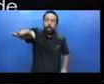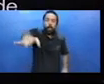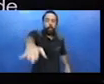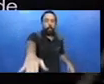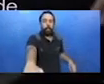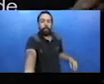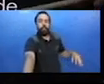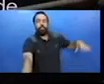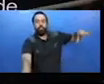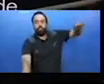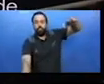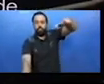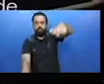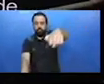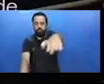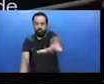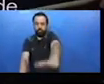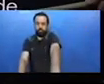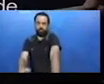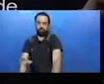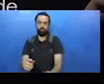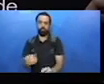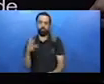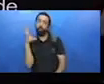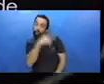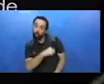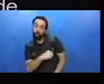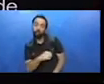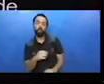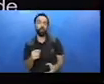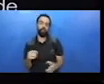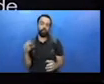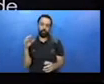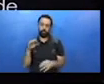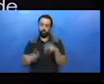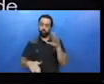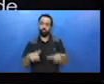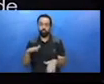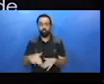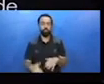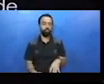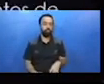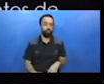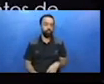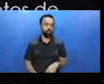durante a natação, mais rápido e melhor será feito o seu nado.